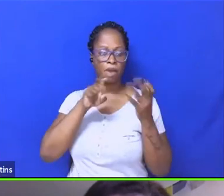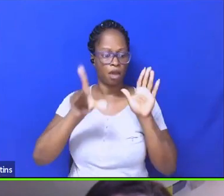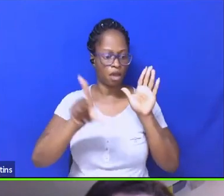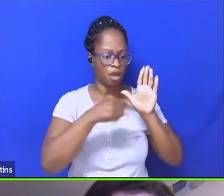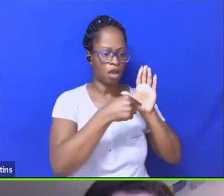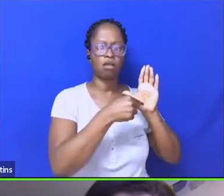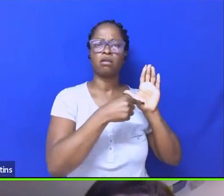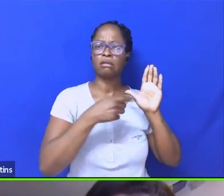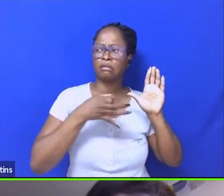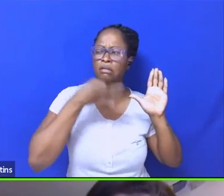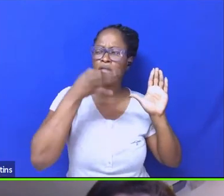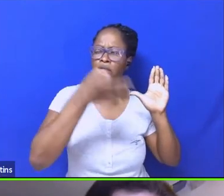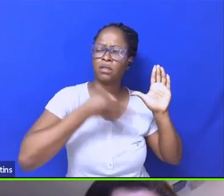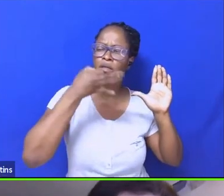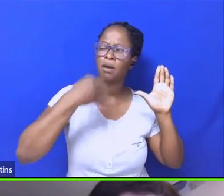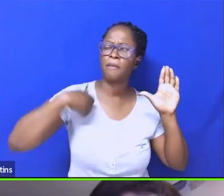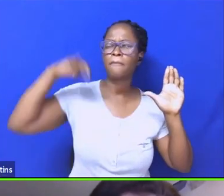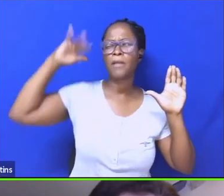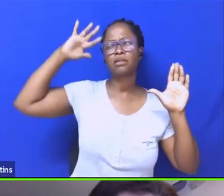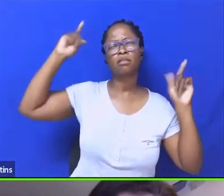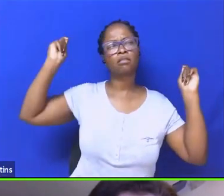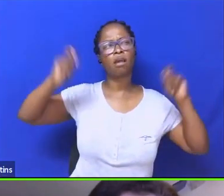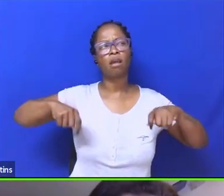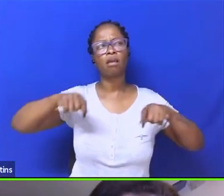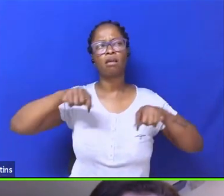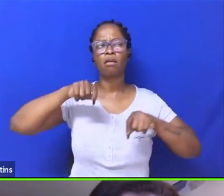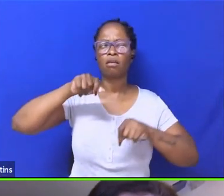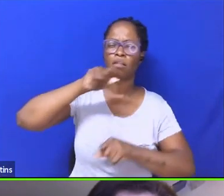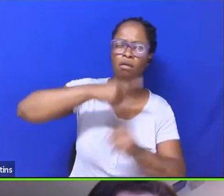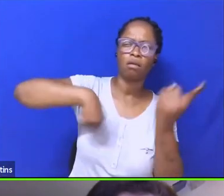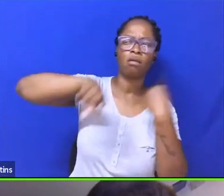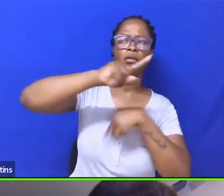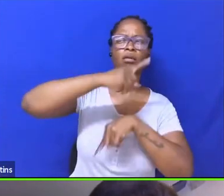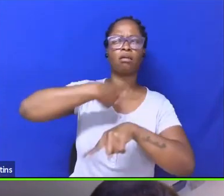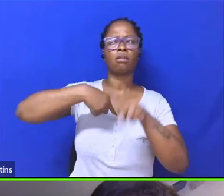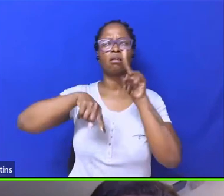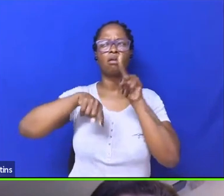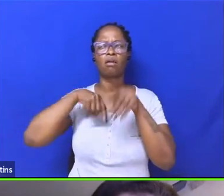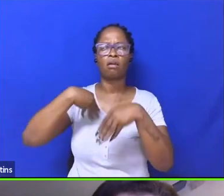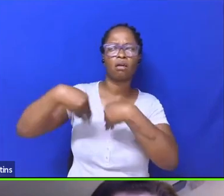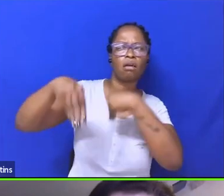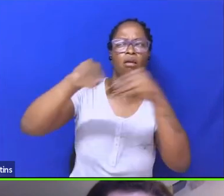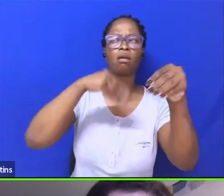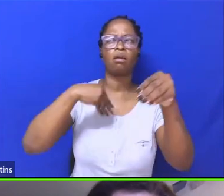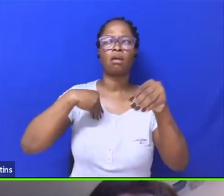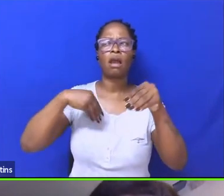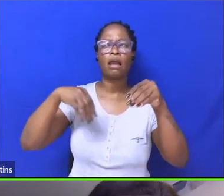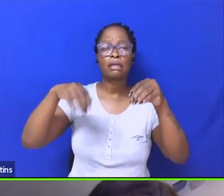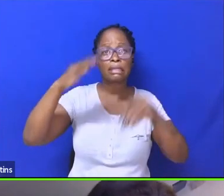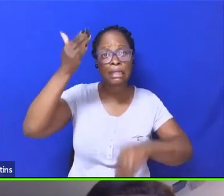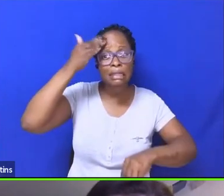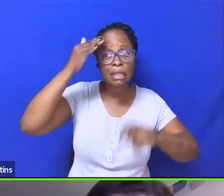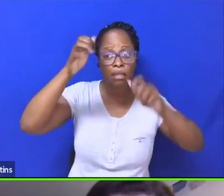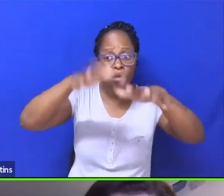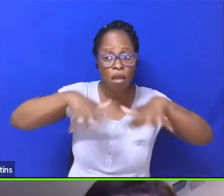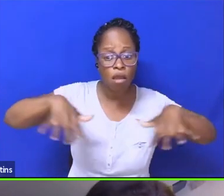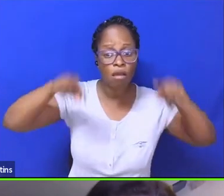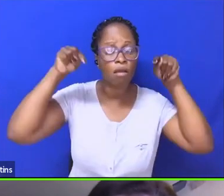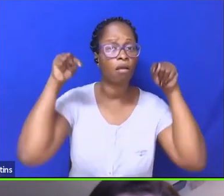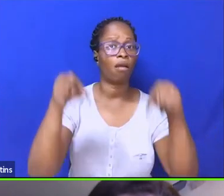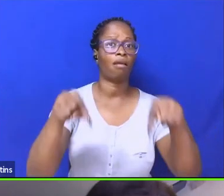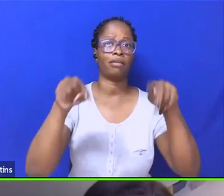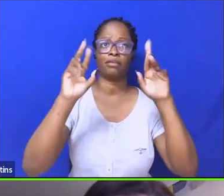normar jurídicamente a realidade de maneira distinta e que como abogados temos o